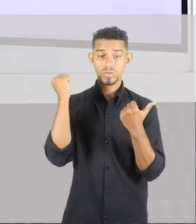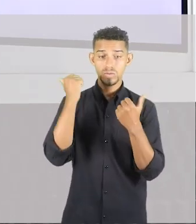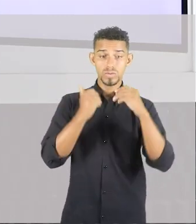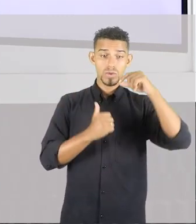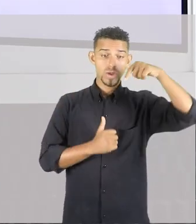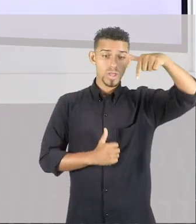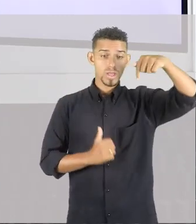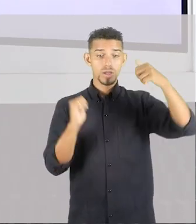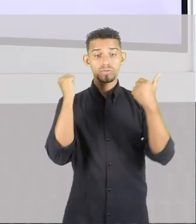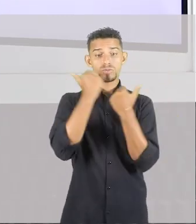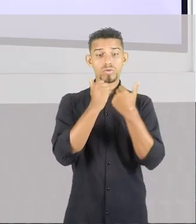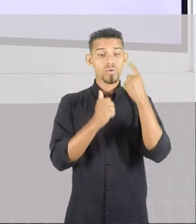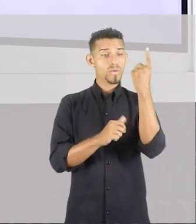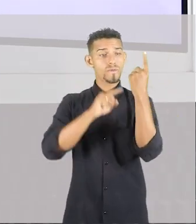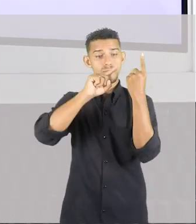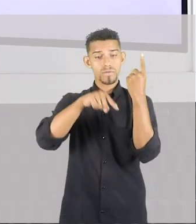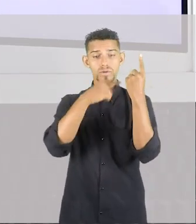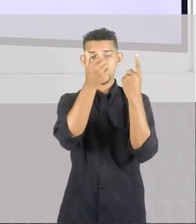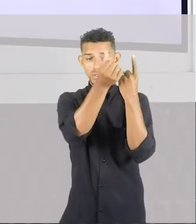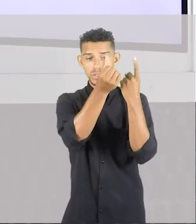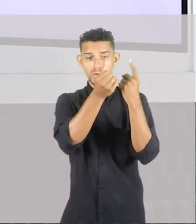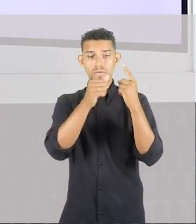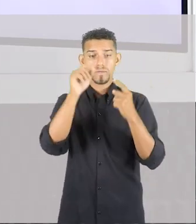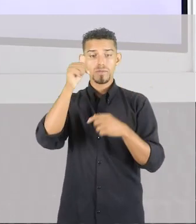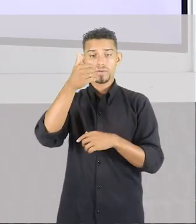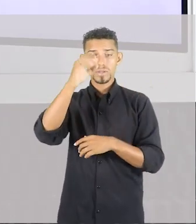1,6 vezes 10 elevado a menos 19.